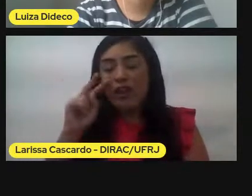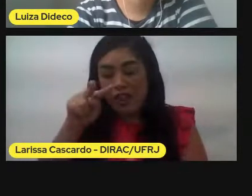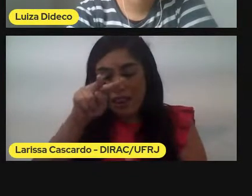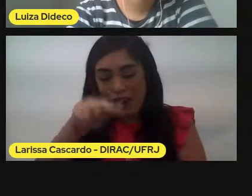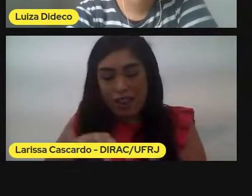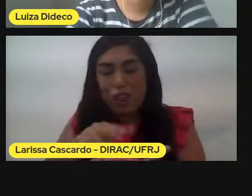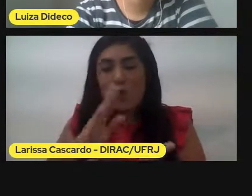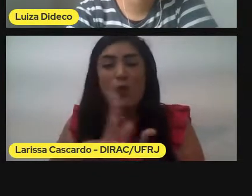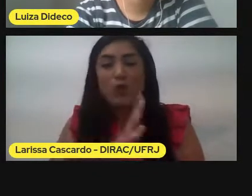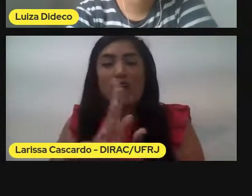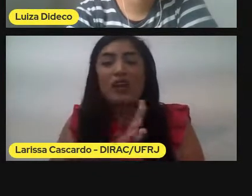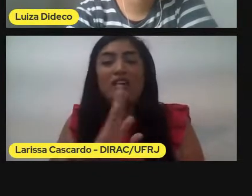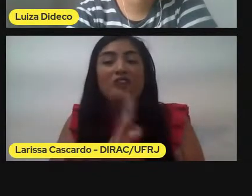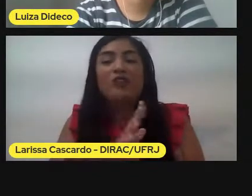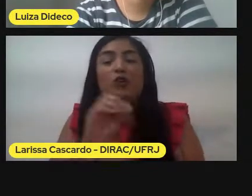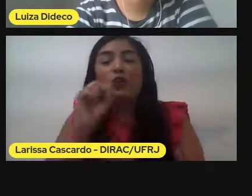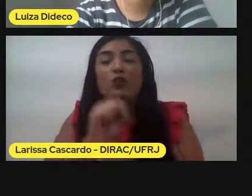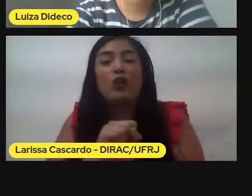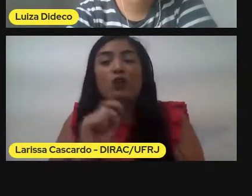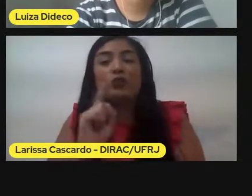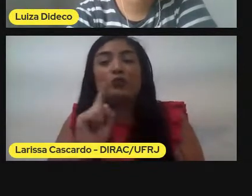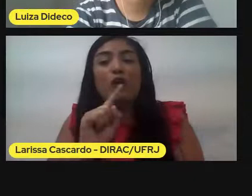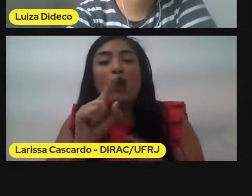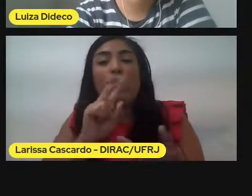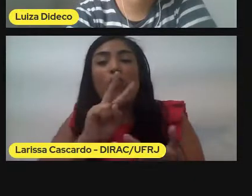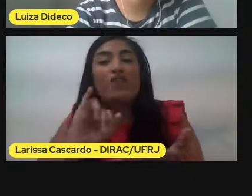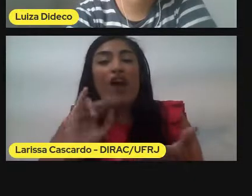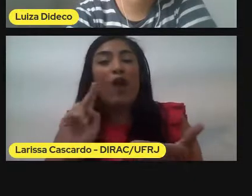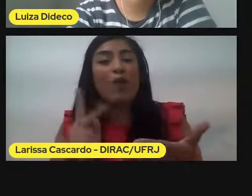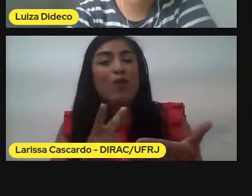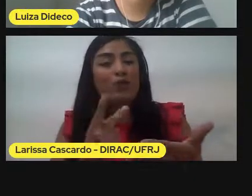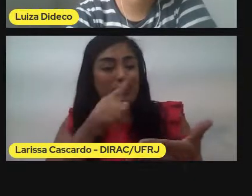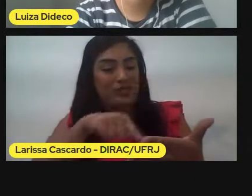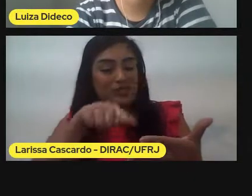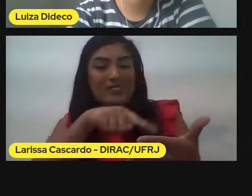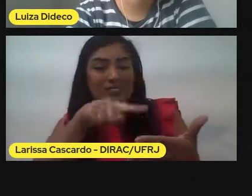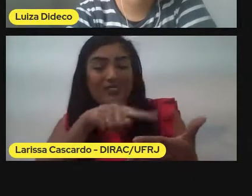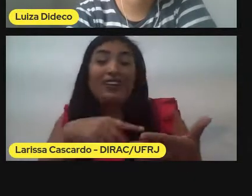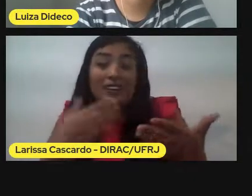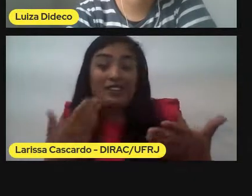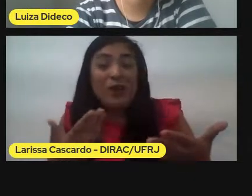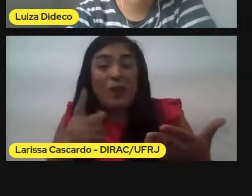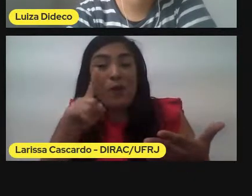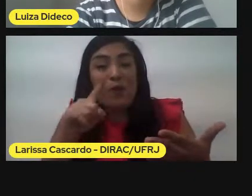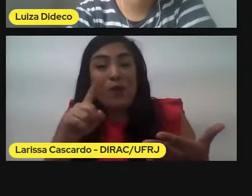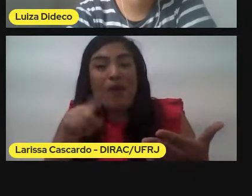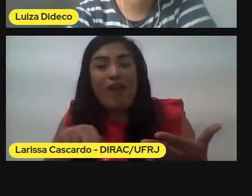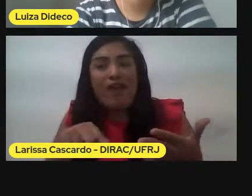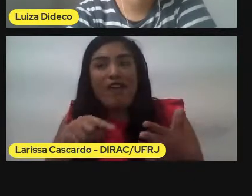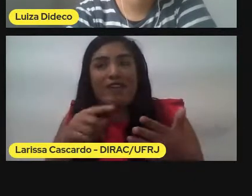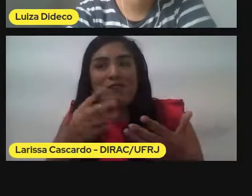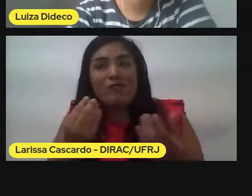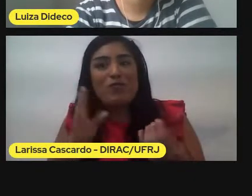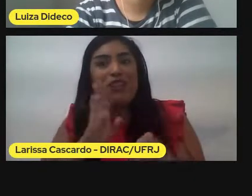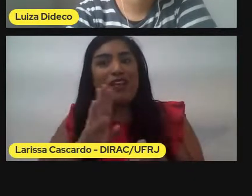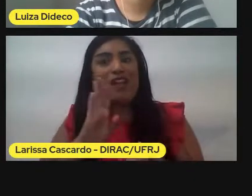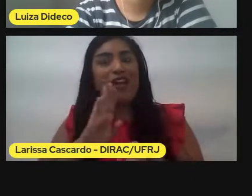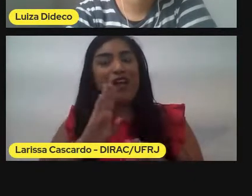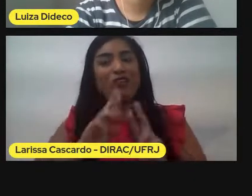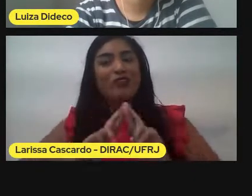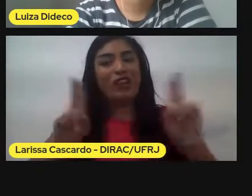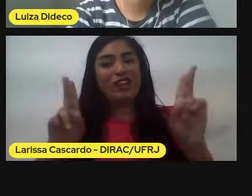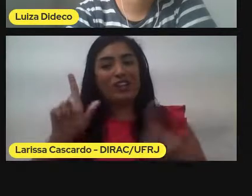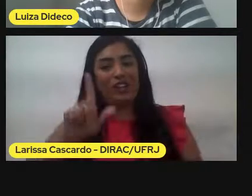o grande barato mesmo da literatura, sem querer aqui cair num clichê. Porque eu acho que a gente está perdendo